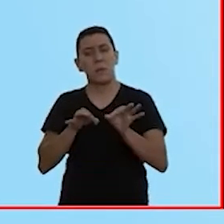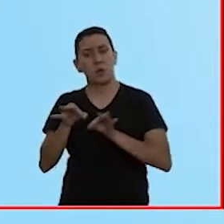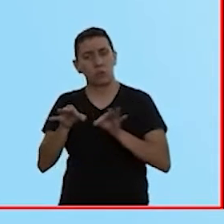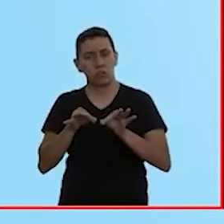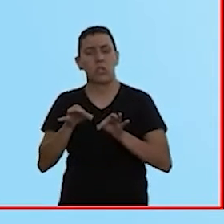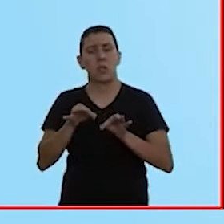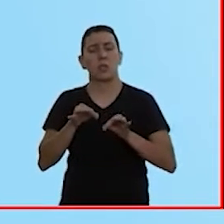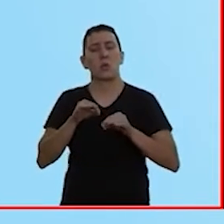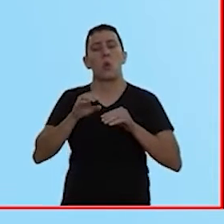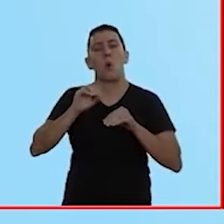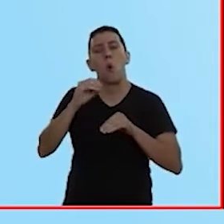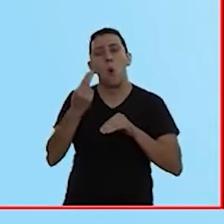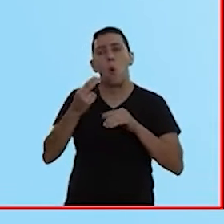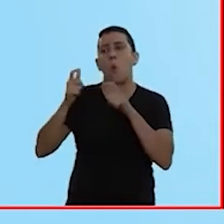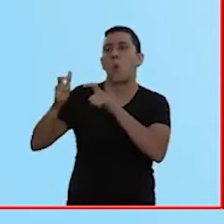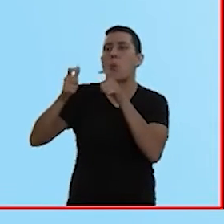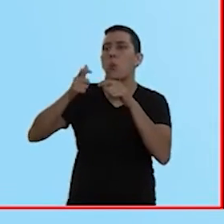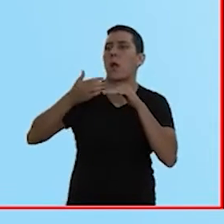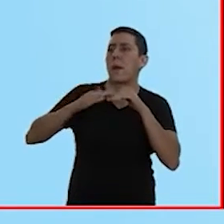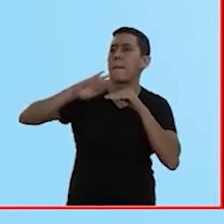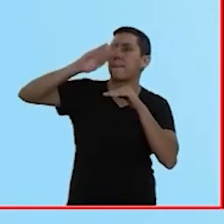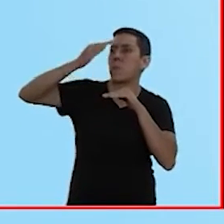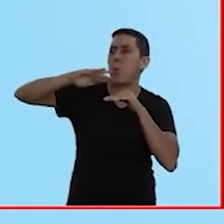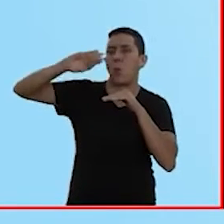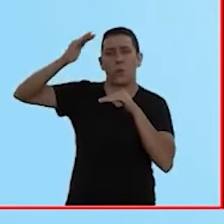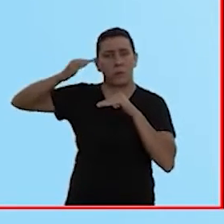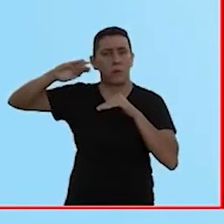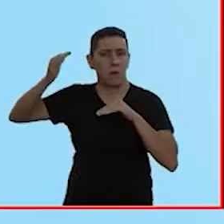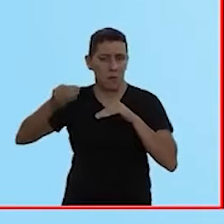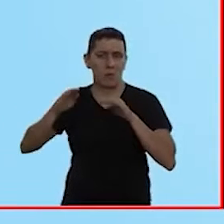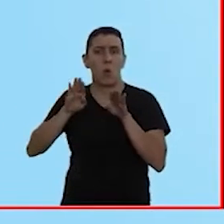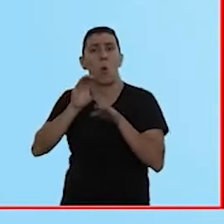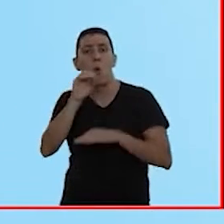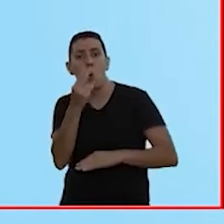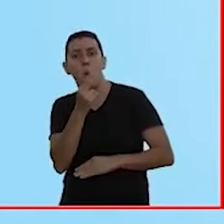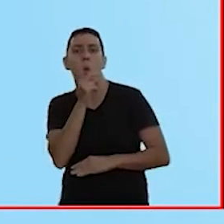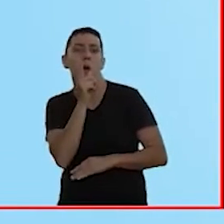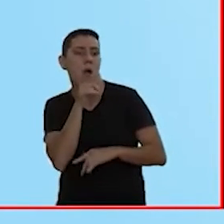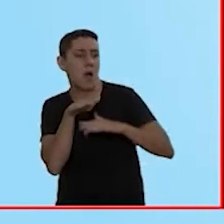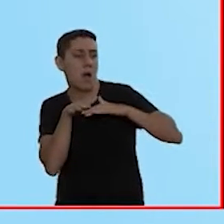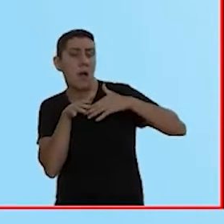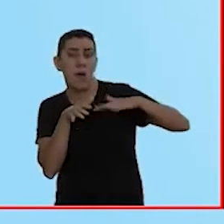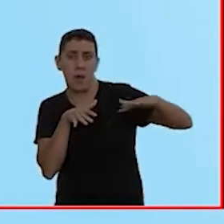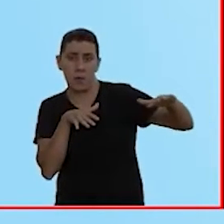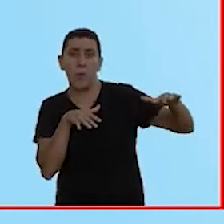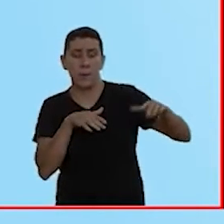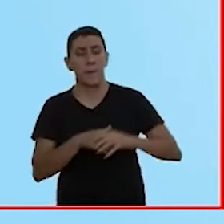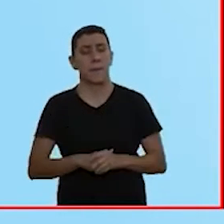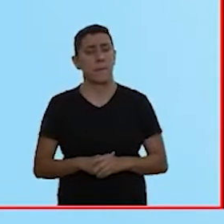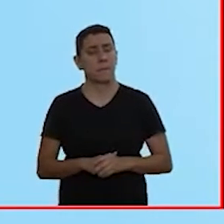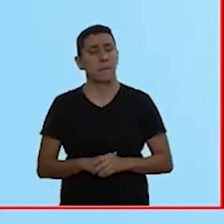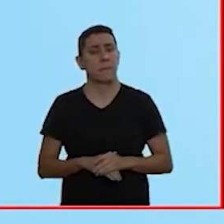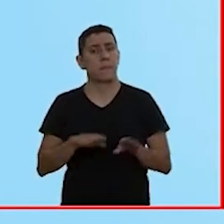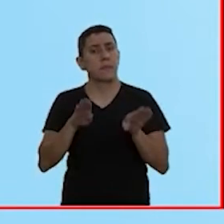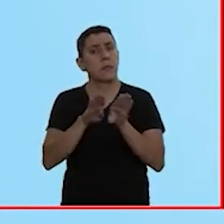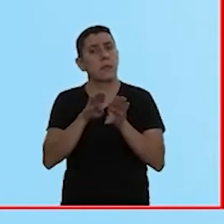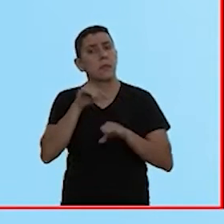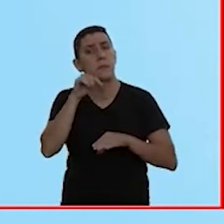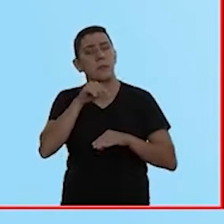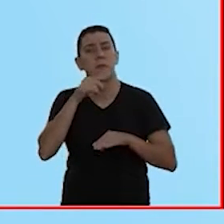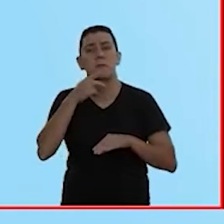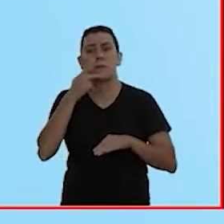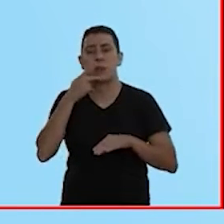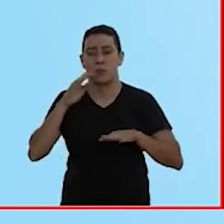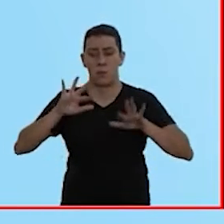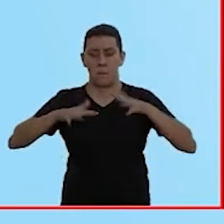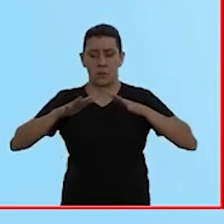o montanhosas e sistemas flutuantes e geralmente a gente tá falando aqui de plantas acima de